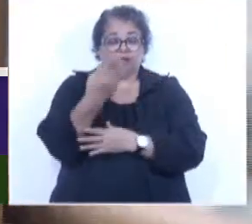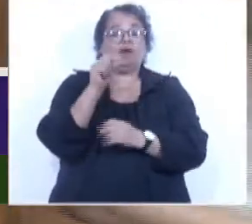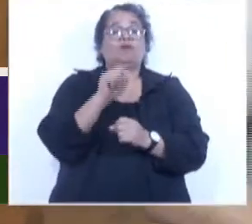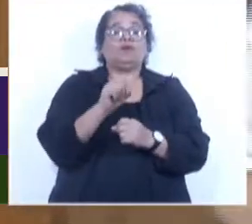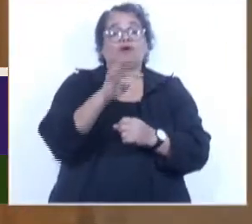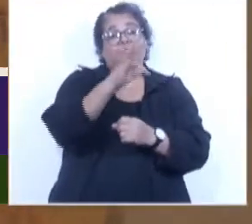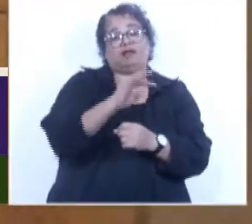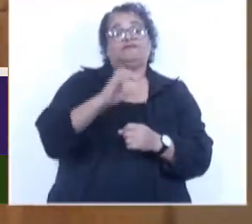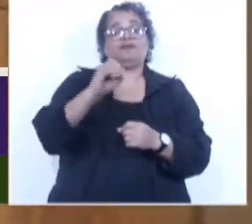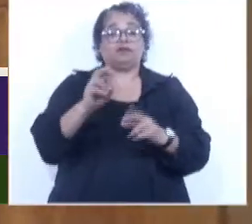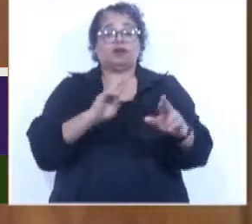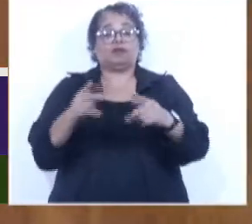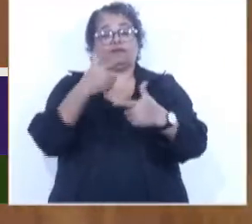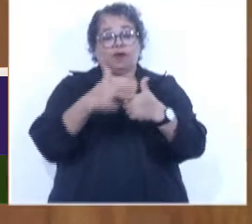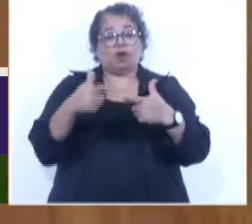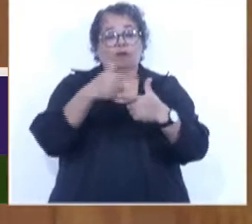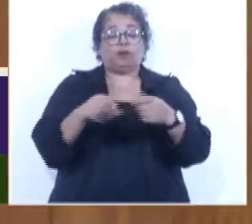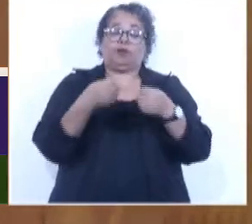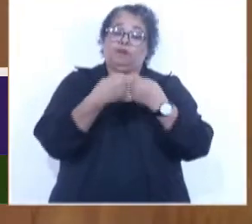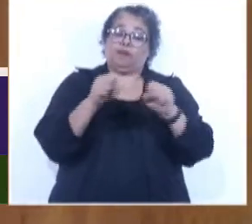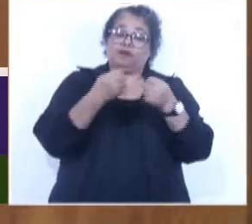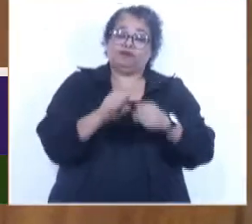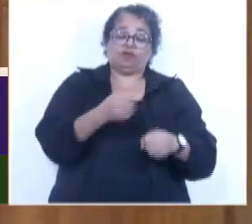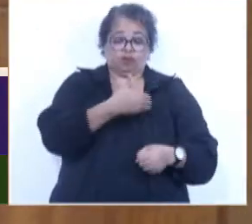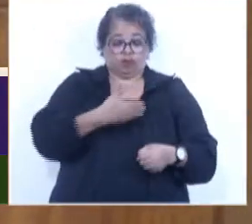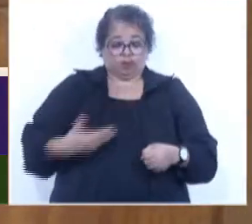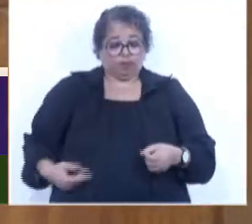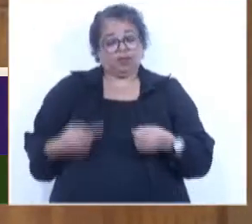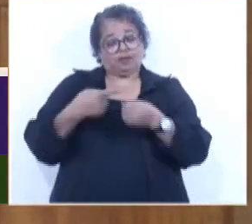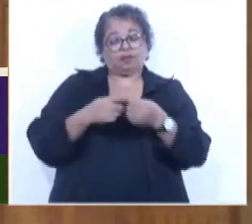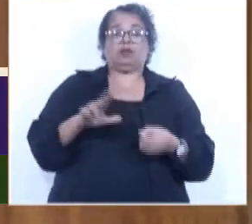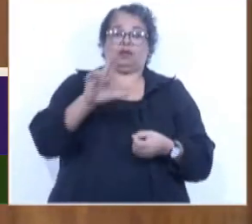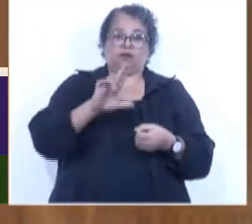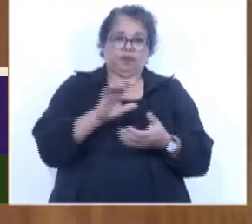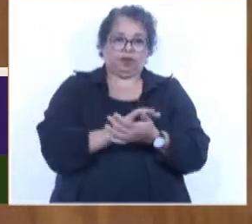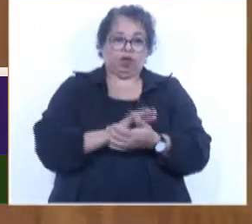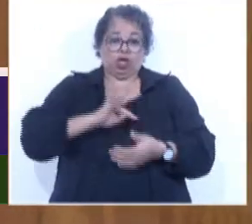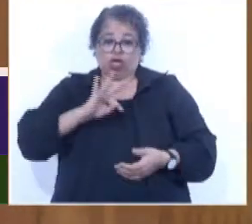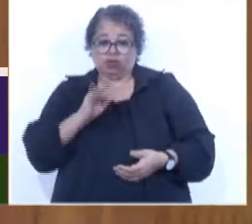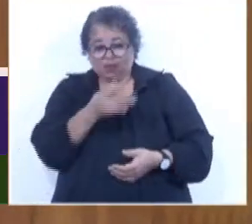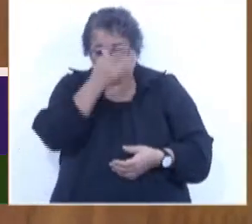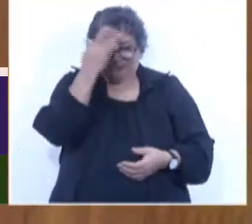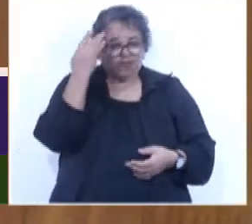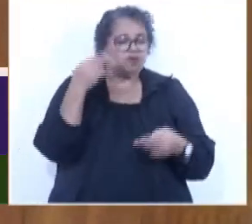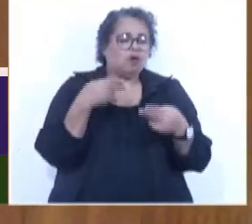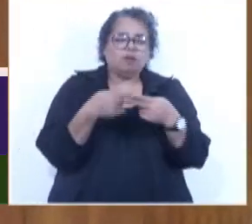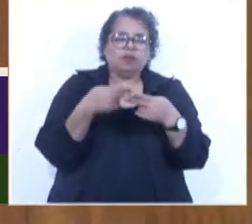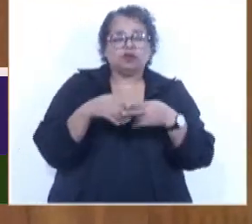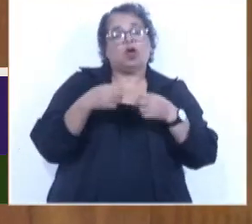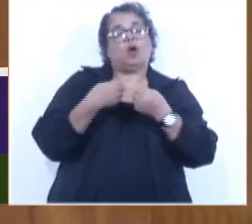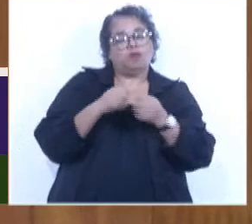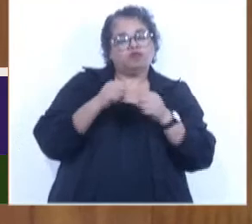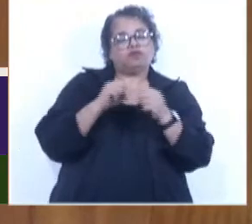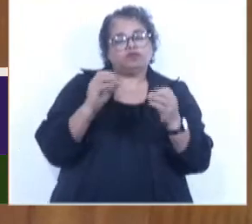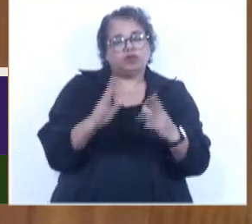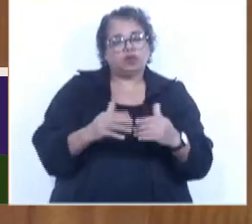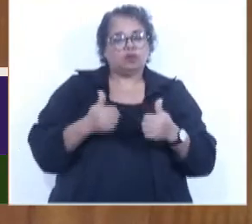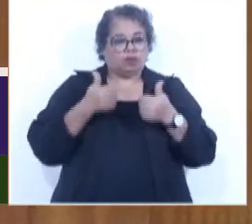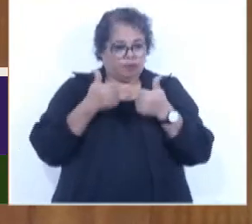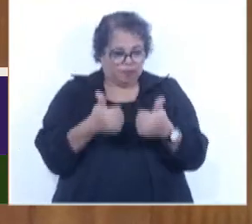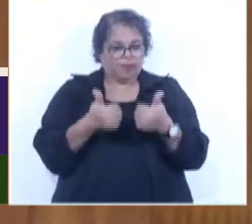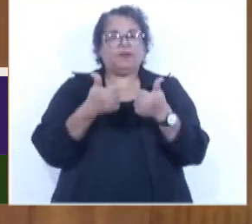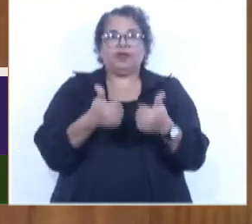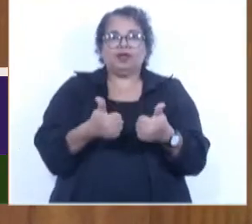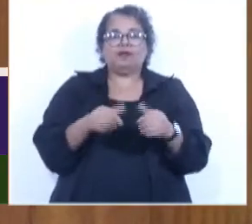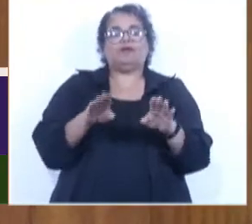o problema do transporte público coletivo de nossa cidade para que todo trabalhador possa usar o transporte coletivo de qualidade transporte coletivo